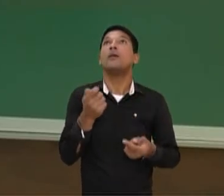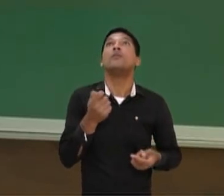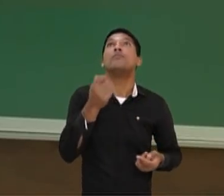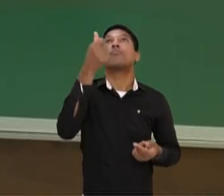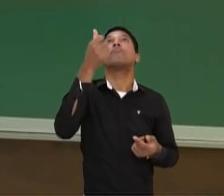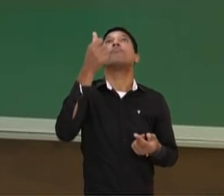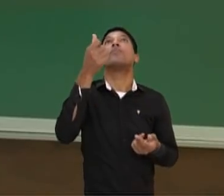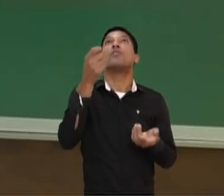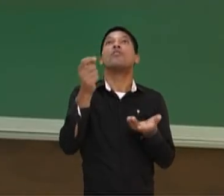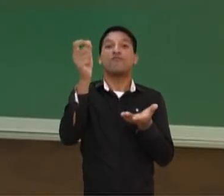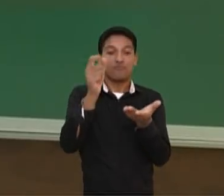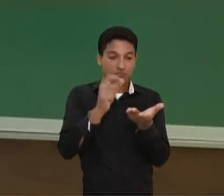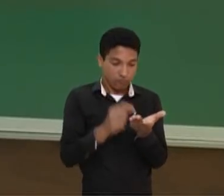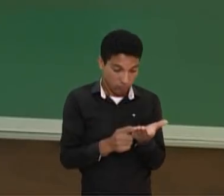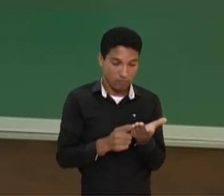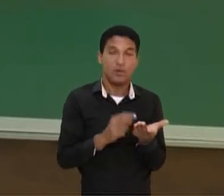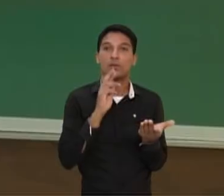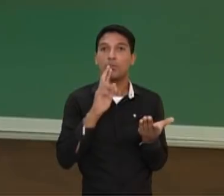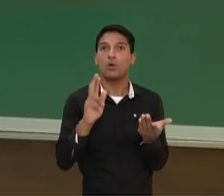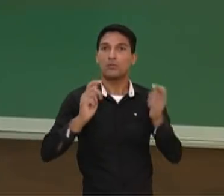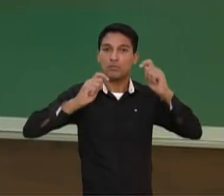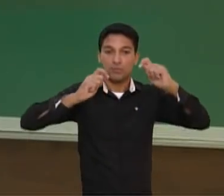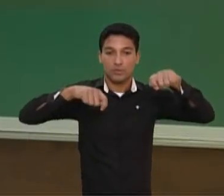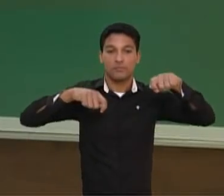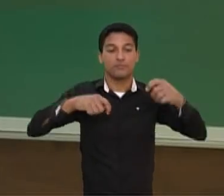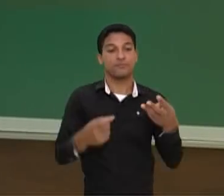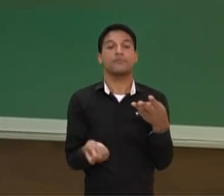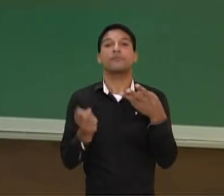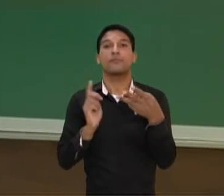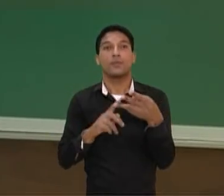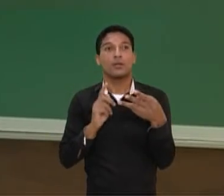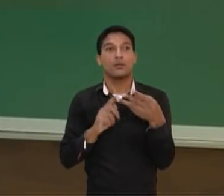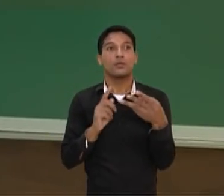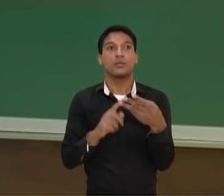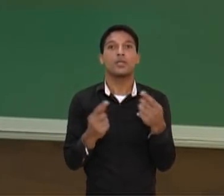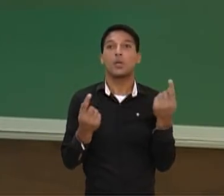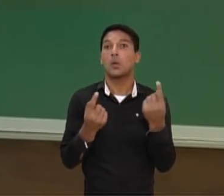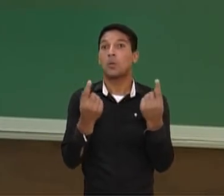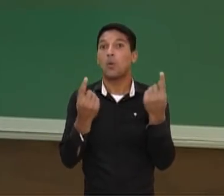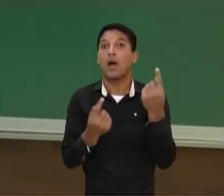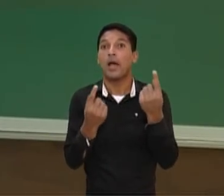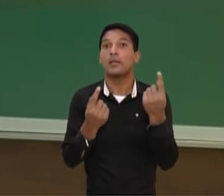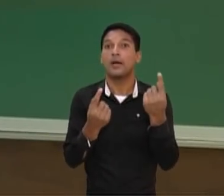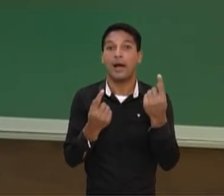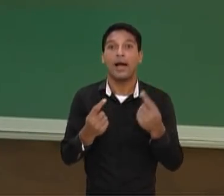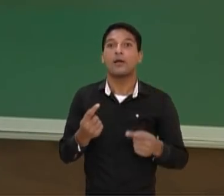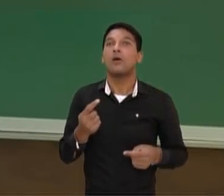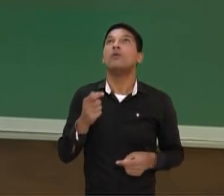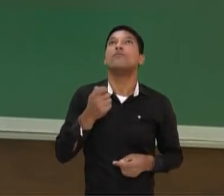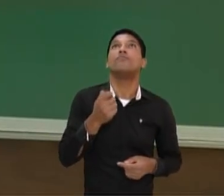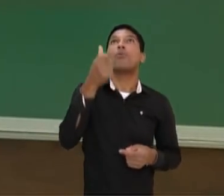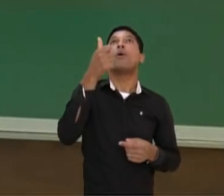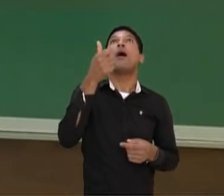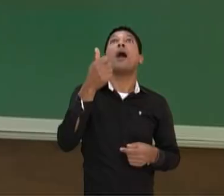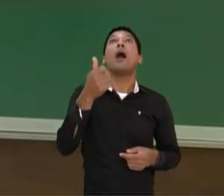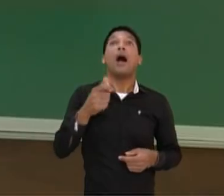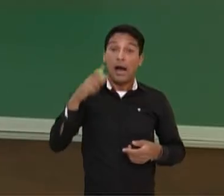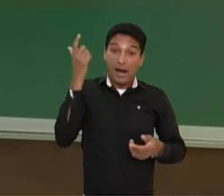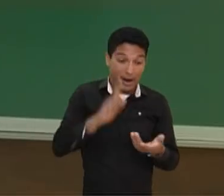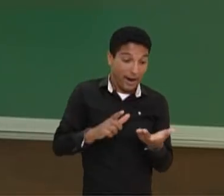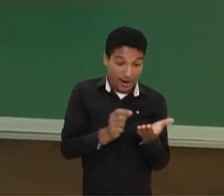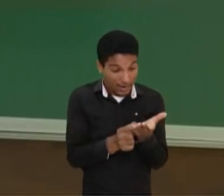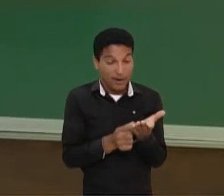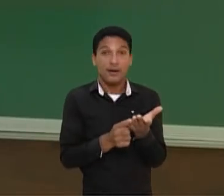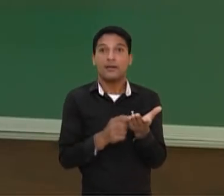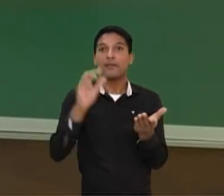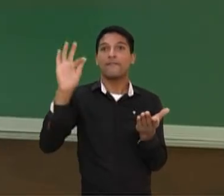possíveis? E a terceira consideração importante, quais são os resultados favoráveis, tá? Bom, vou deixar